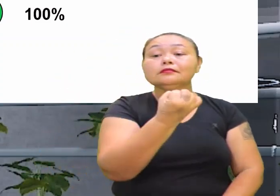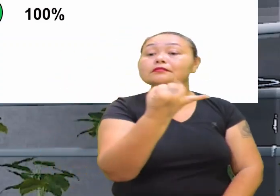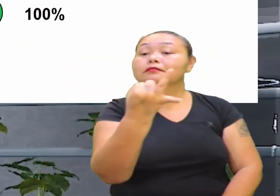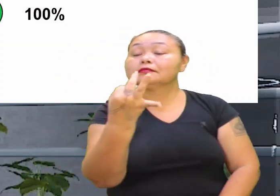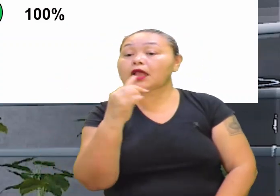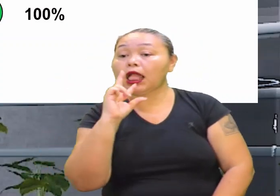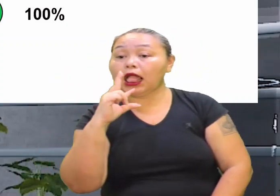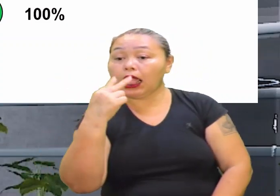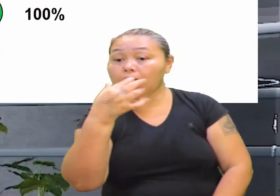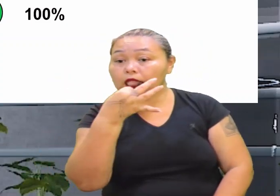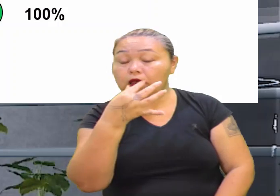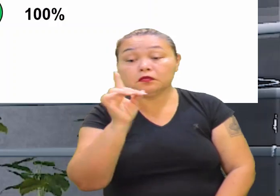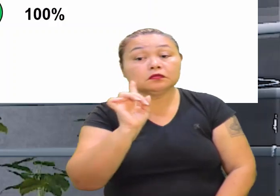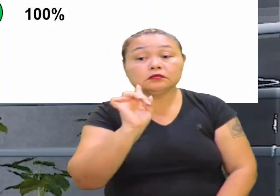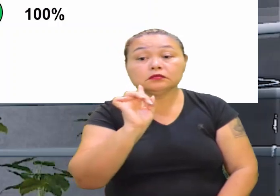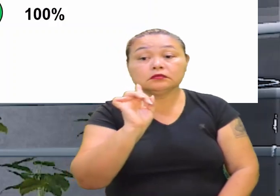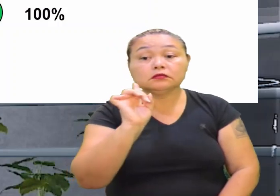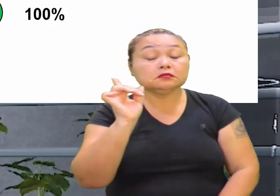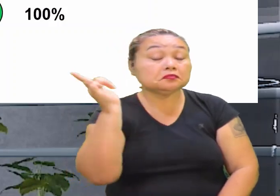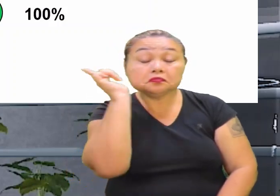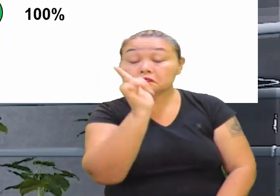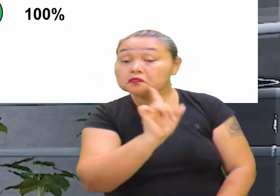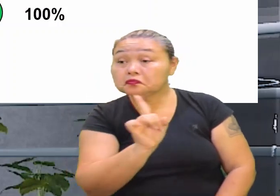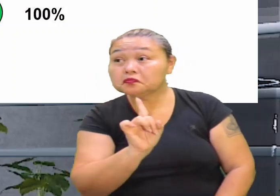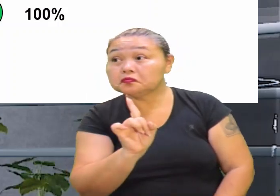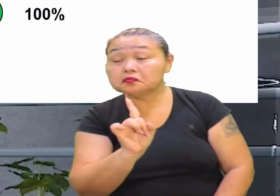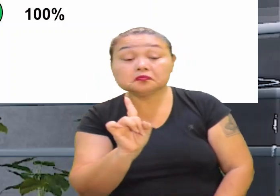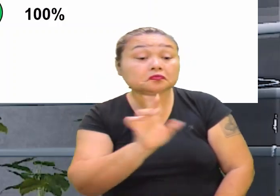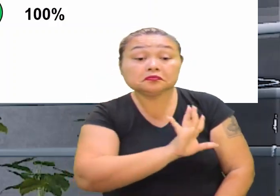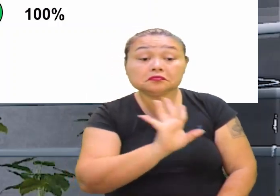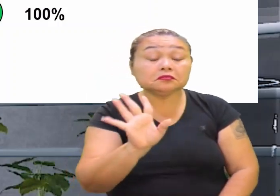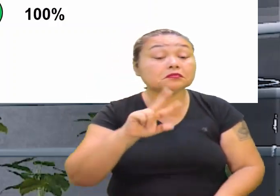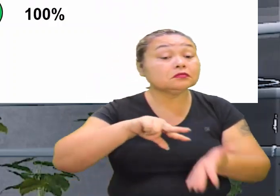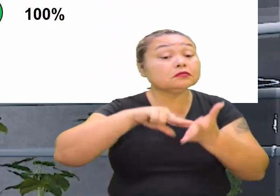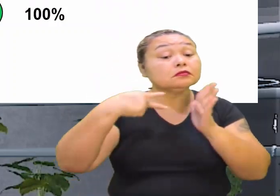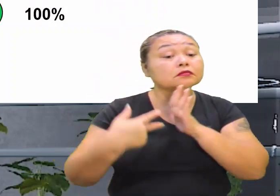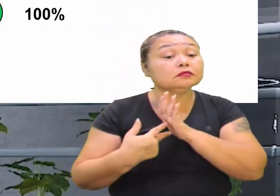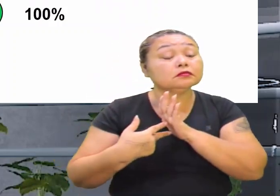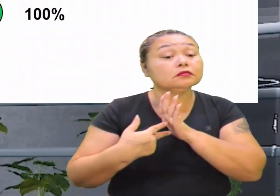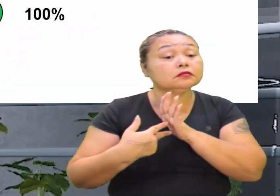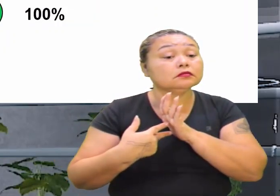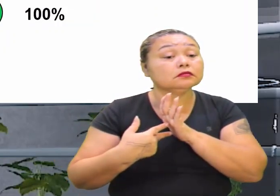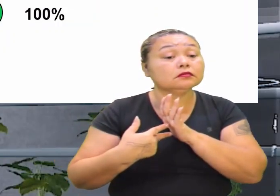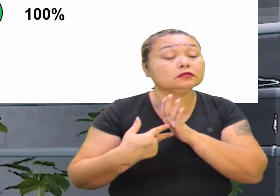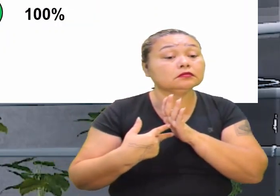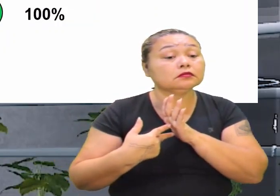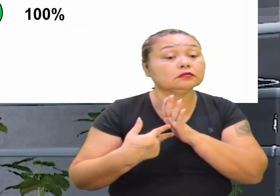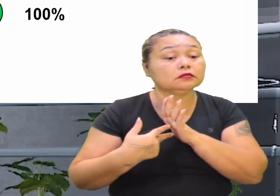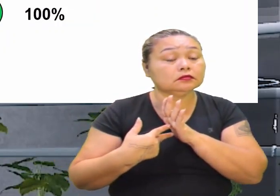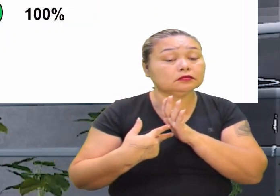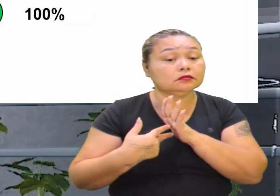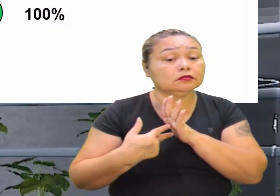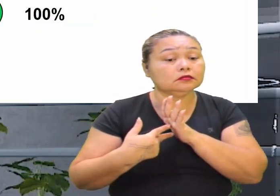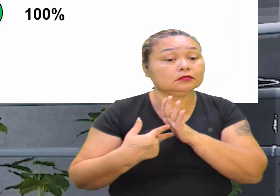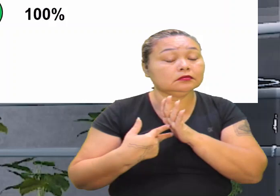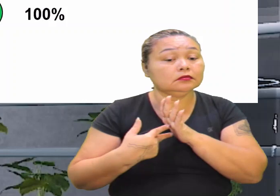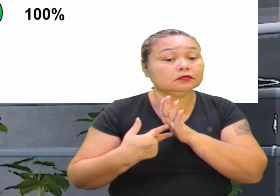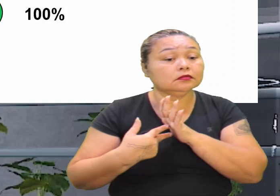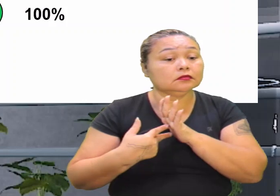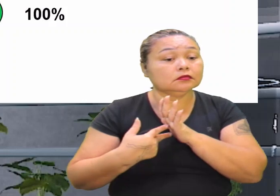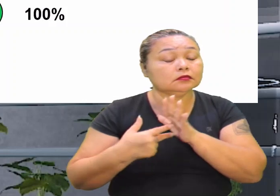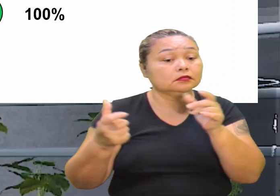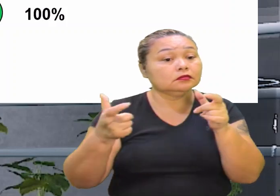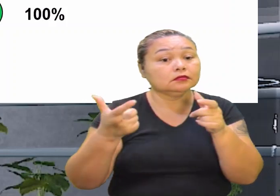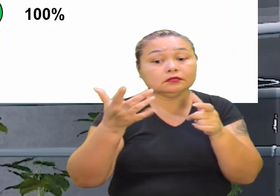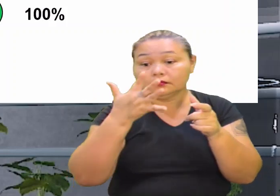conseguem dobrar e quantos estudantes não conseguem dobrar. Significa o quê, professor? Quem, maior